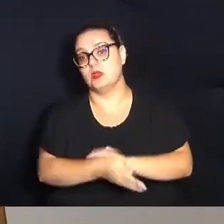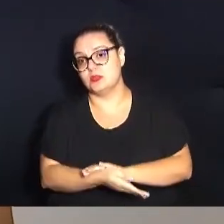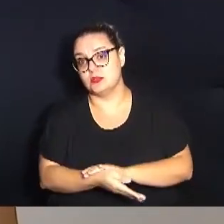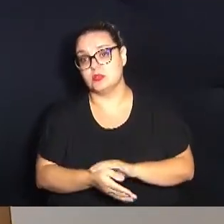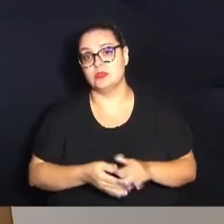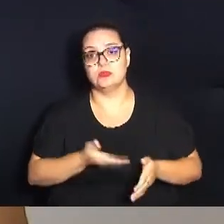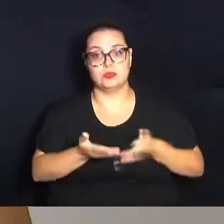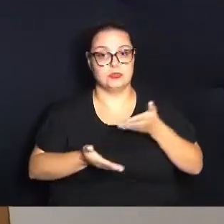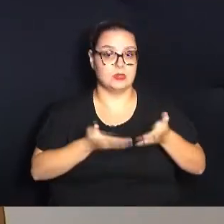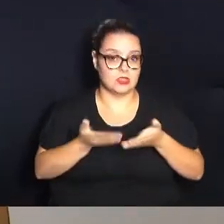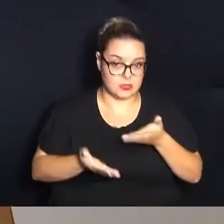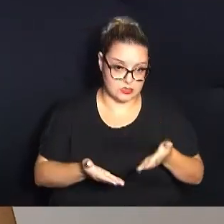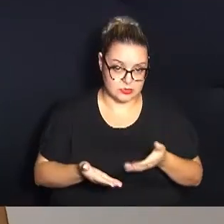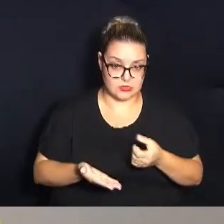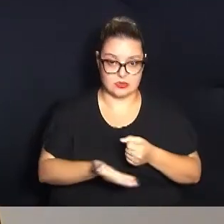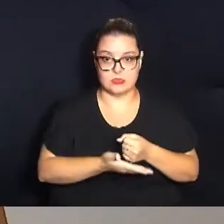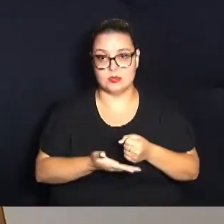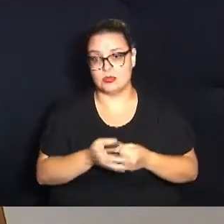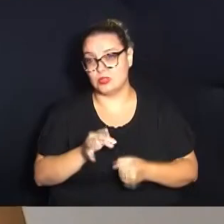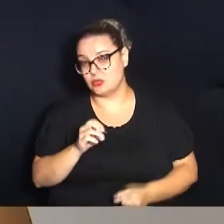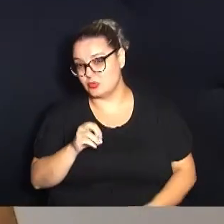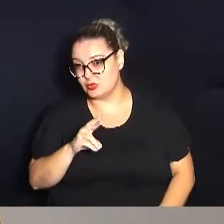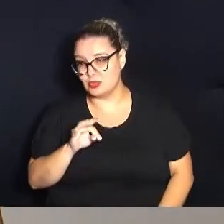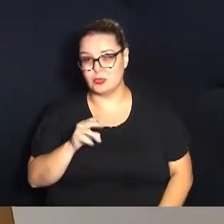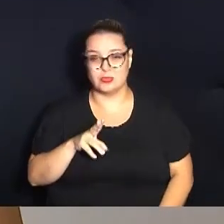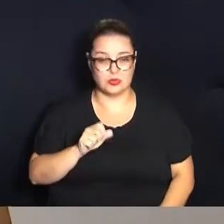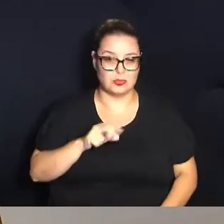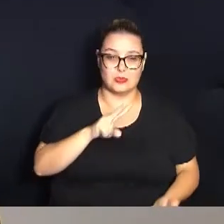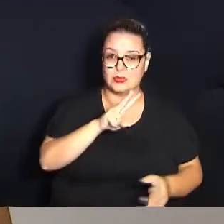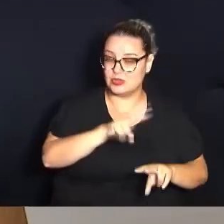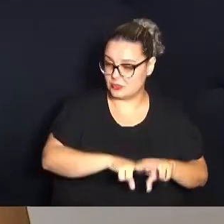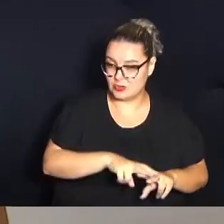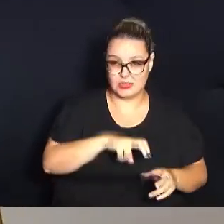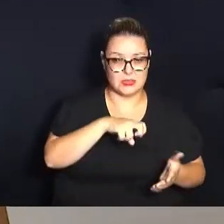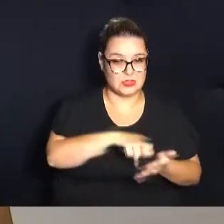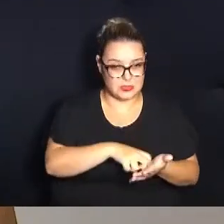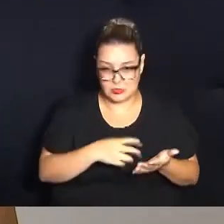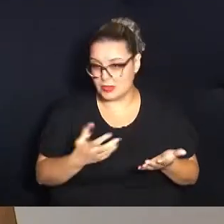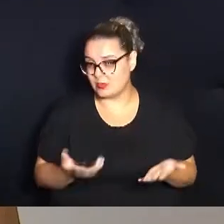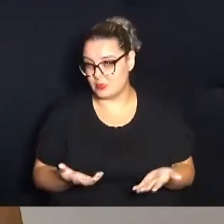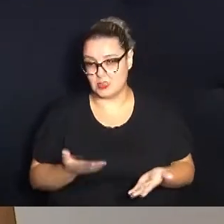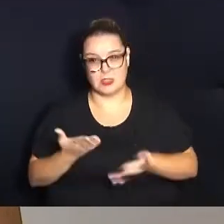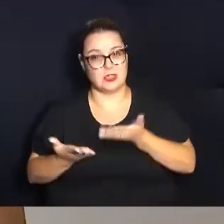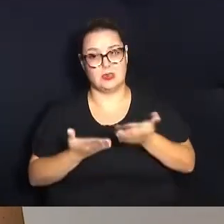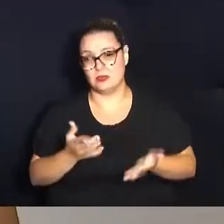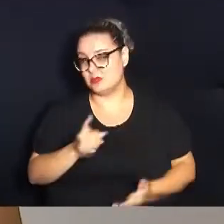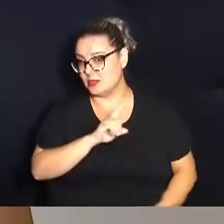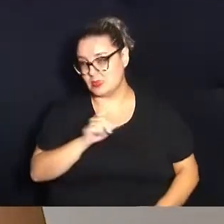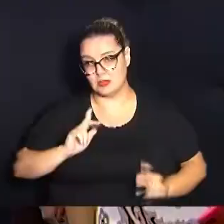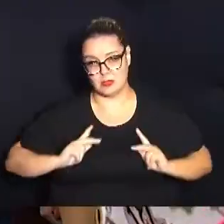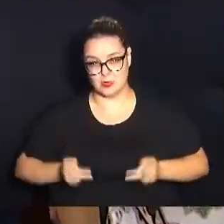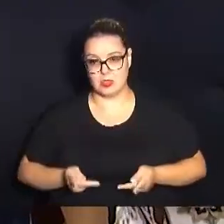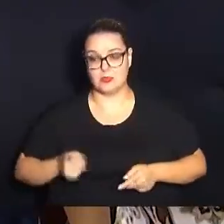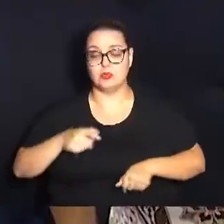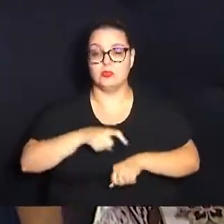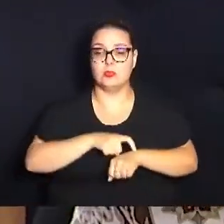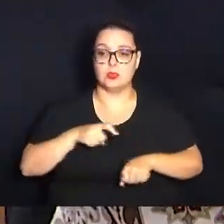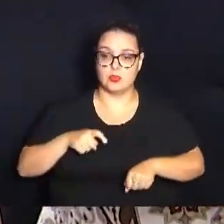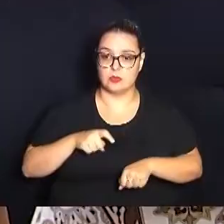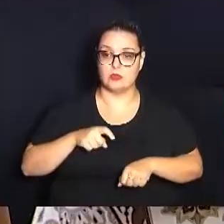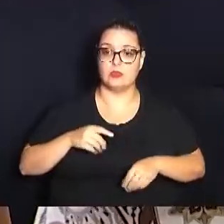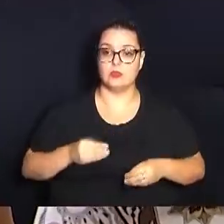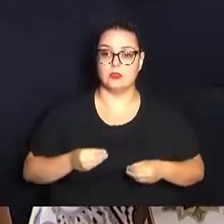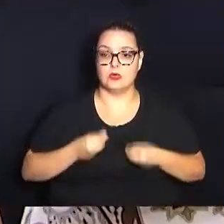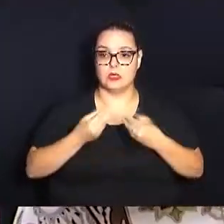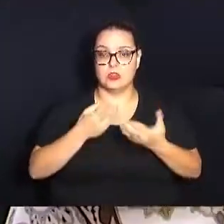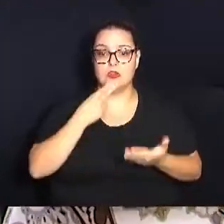costume de usar tratamentos é a base de tortura de cárcere de aprisionamento e isso é um tratamento desumano na ocasião